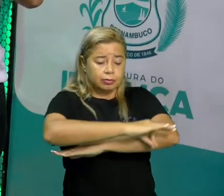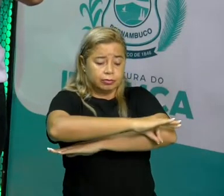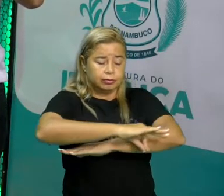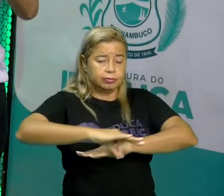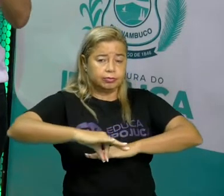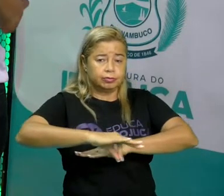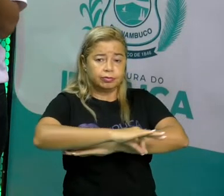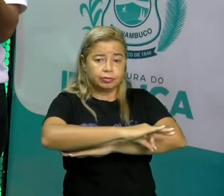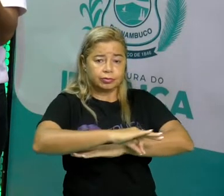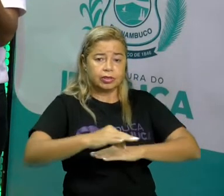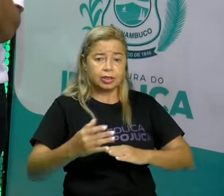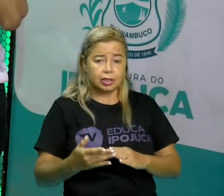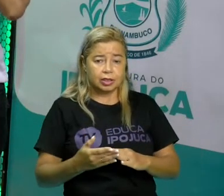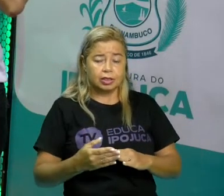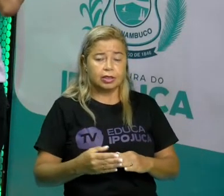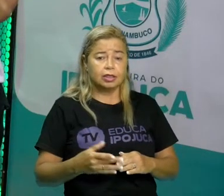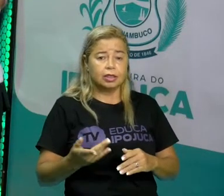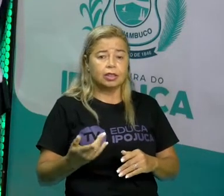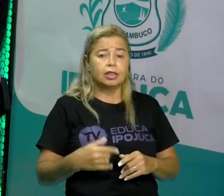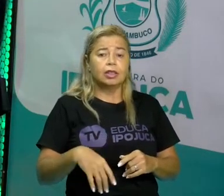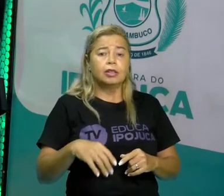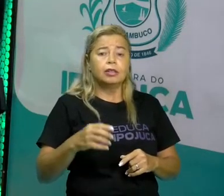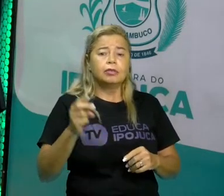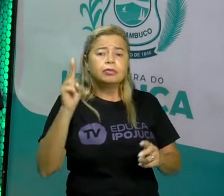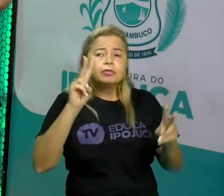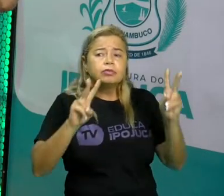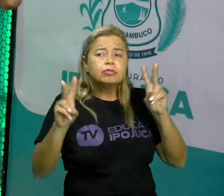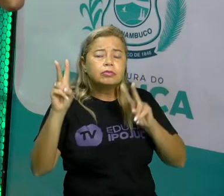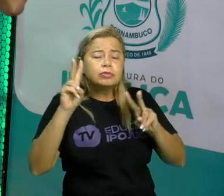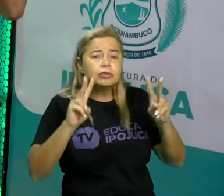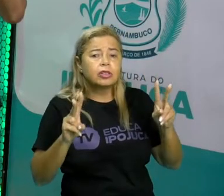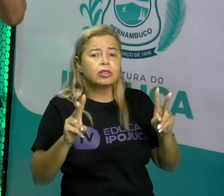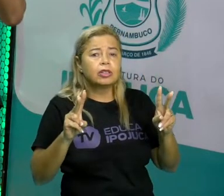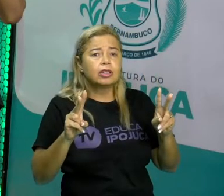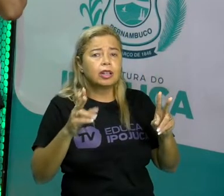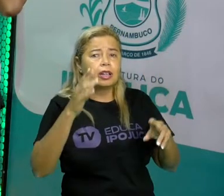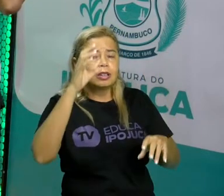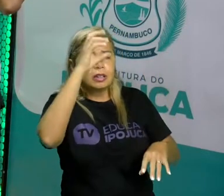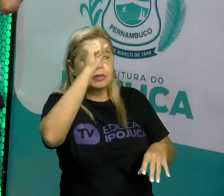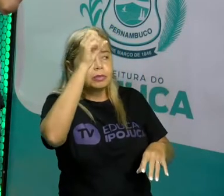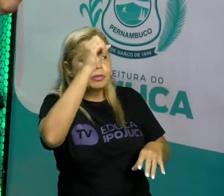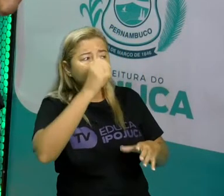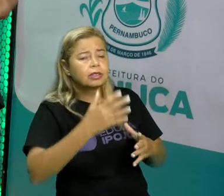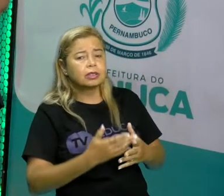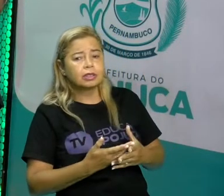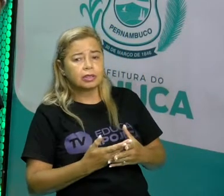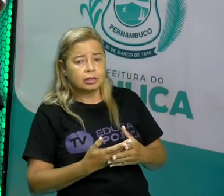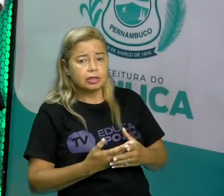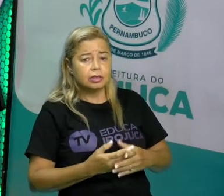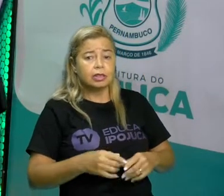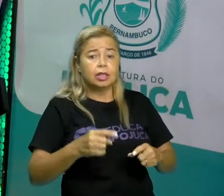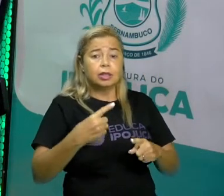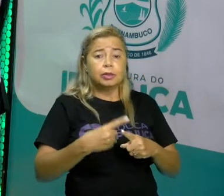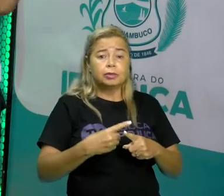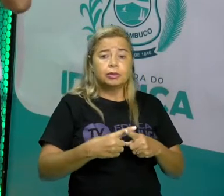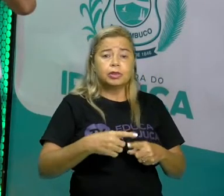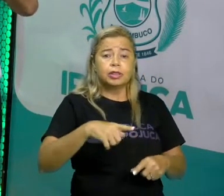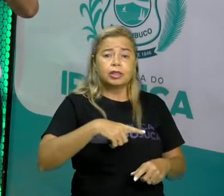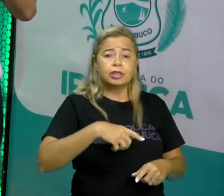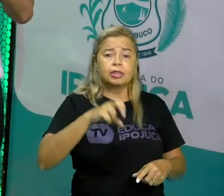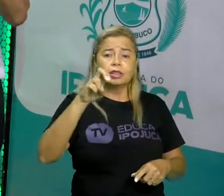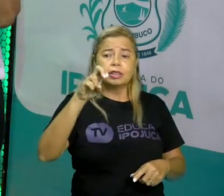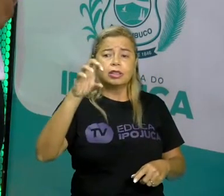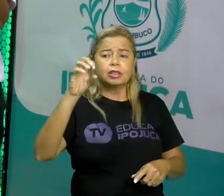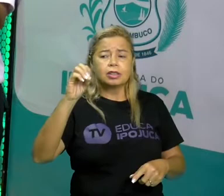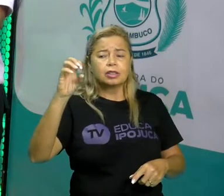e até quanto multiplicar. Se eu tenho, ó, tenho 50, eu tenho um de 50, 2 vezes 50, 100, 3